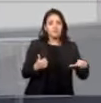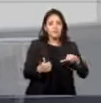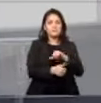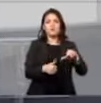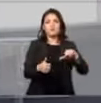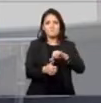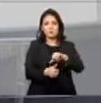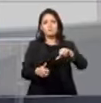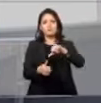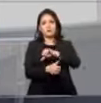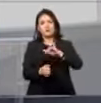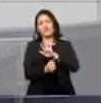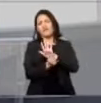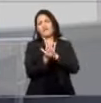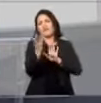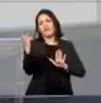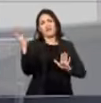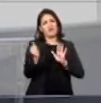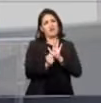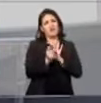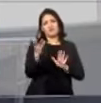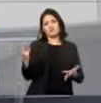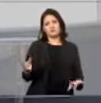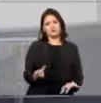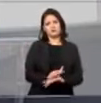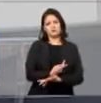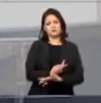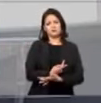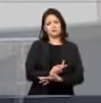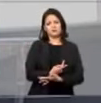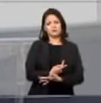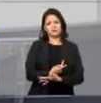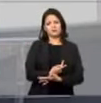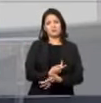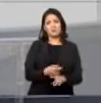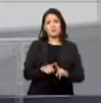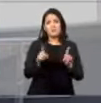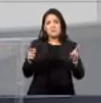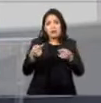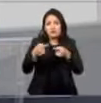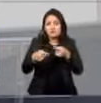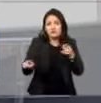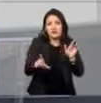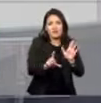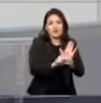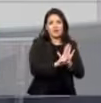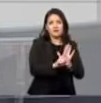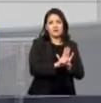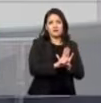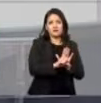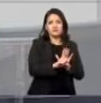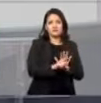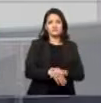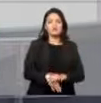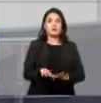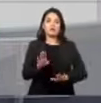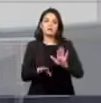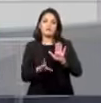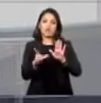modificações dessa medida provisória ilegalmente, às vezes por